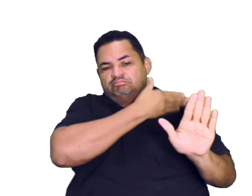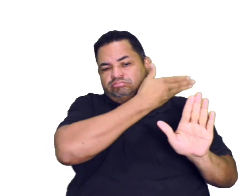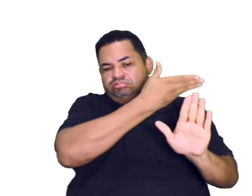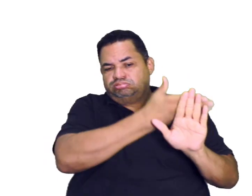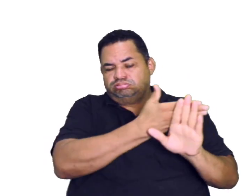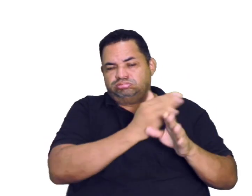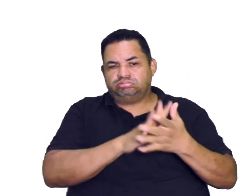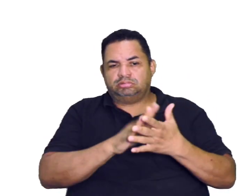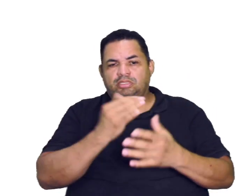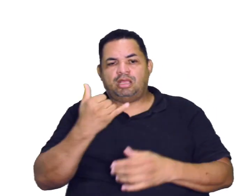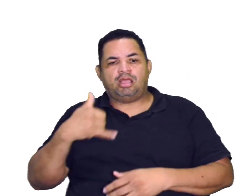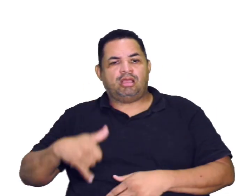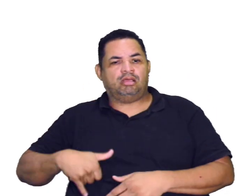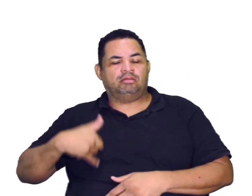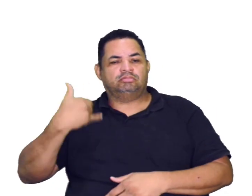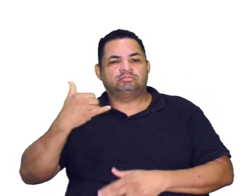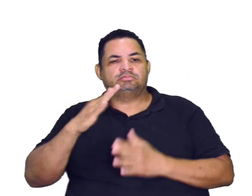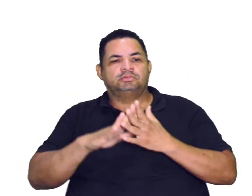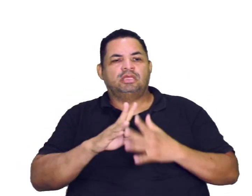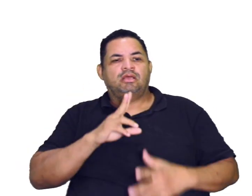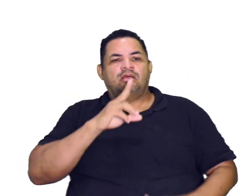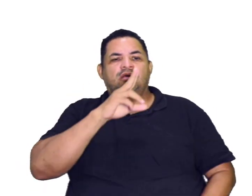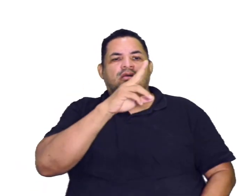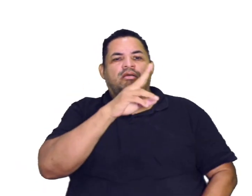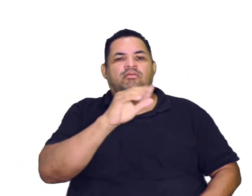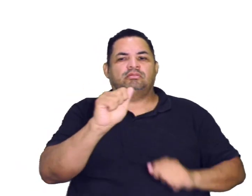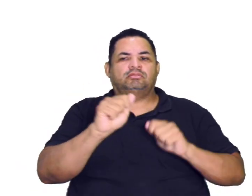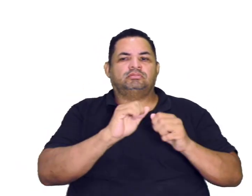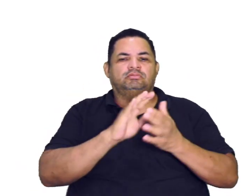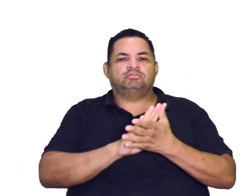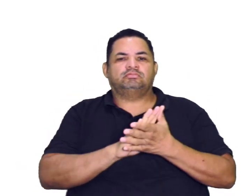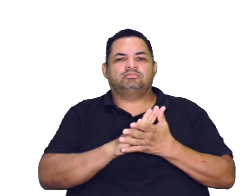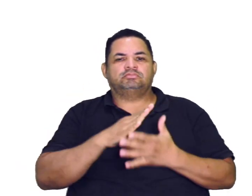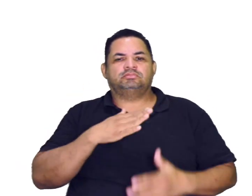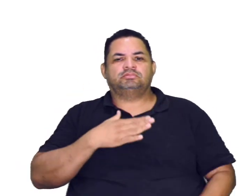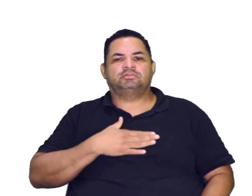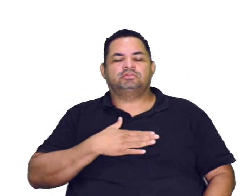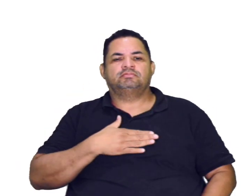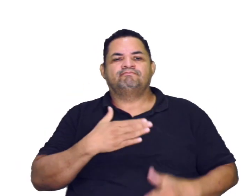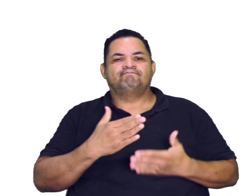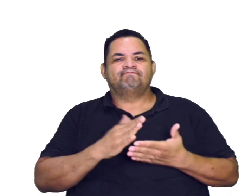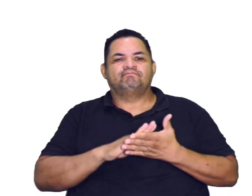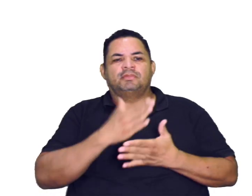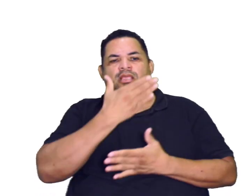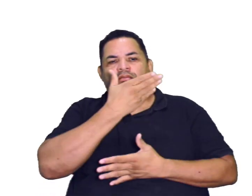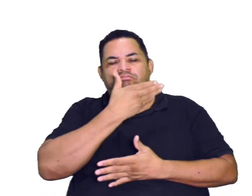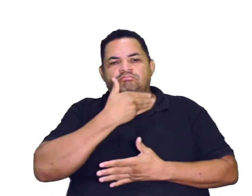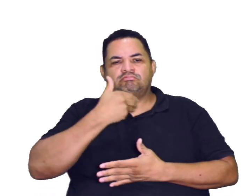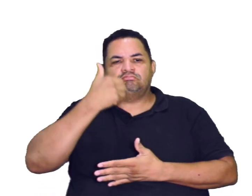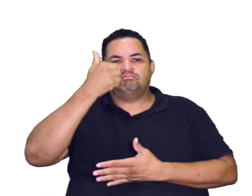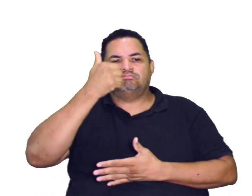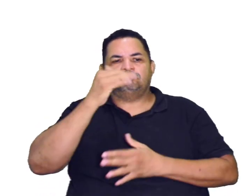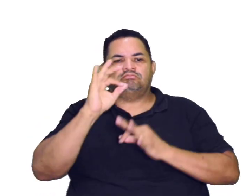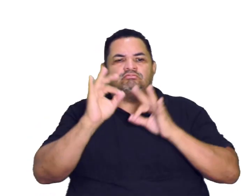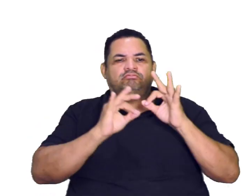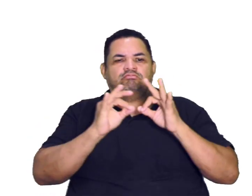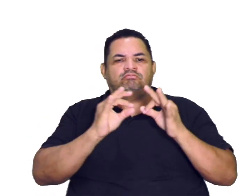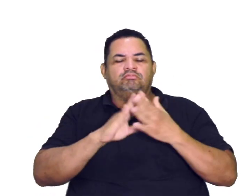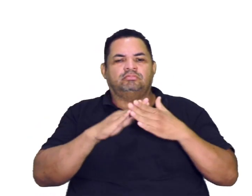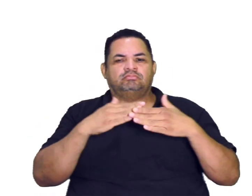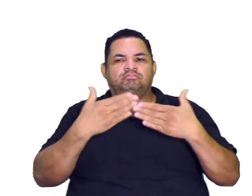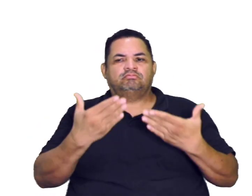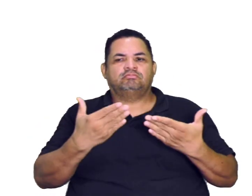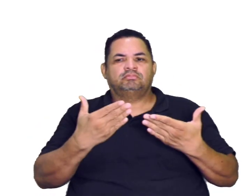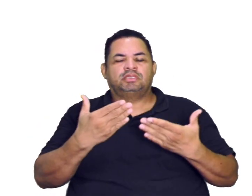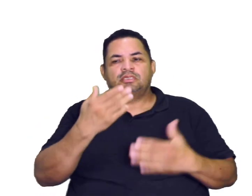vai fortalecer os meus músculos que estão próximos, que estão distantes da minha coluna. Vai melhorar consideravelmente